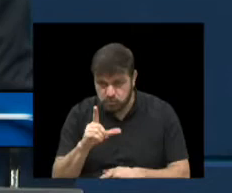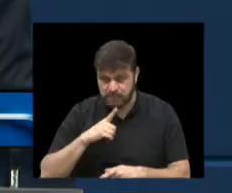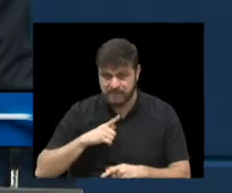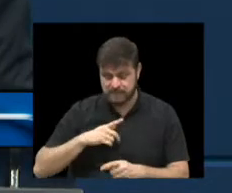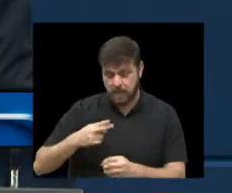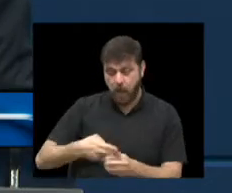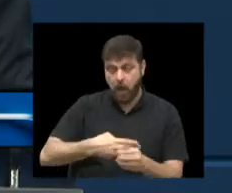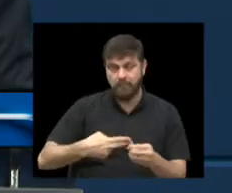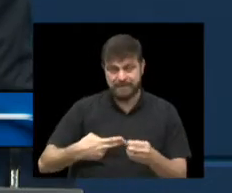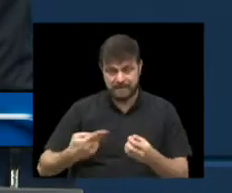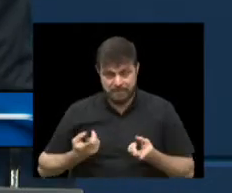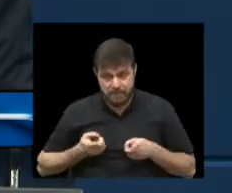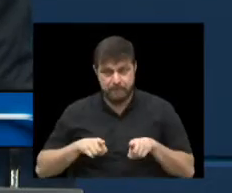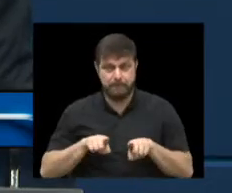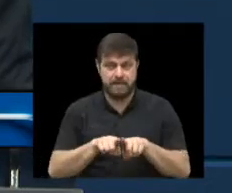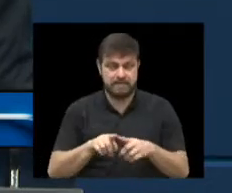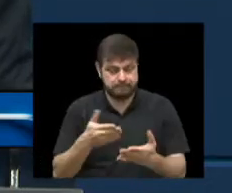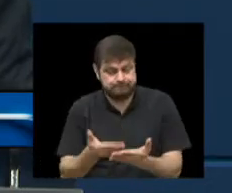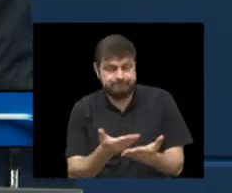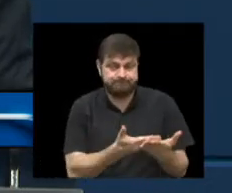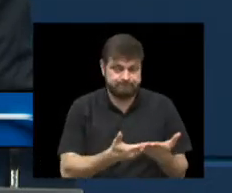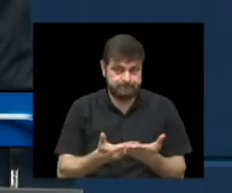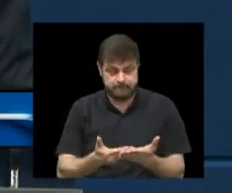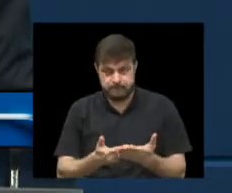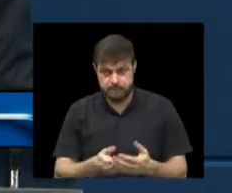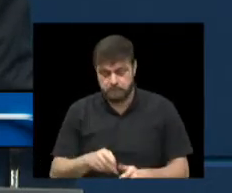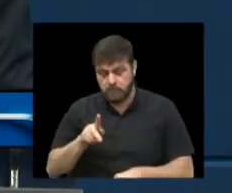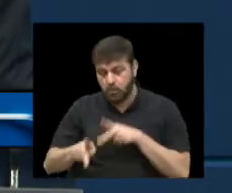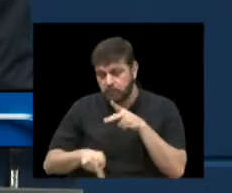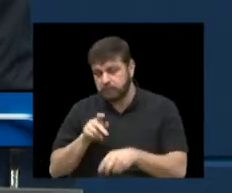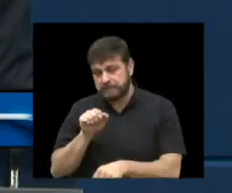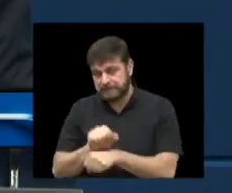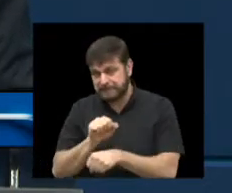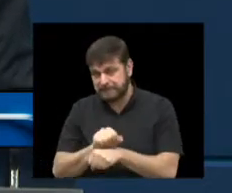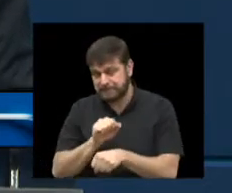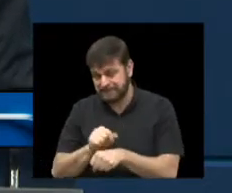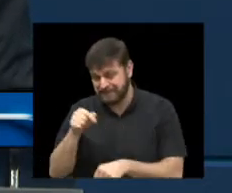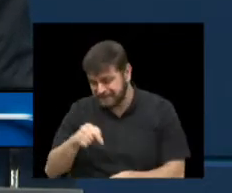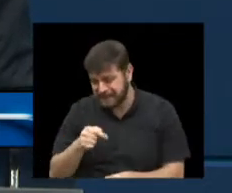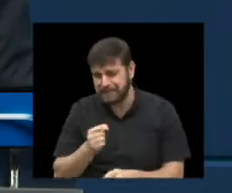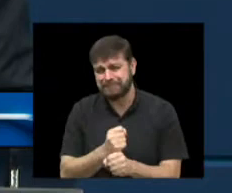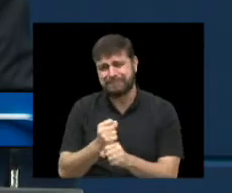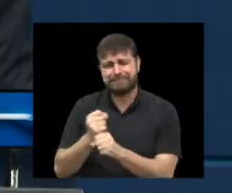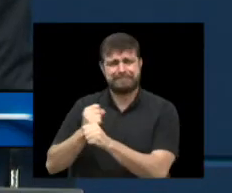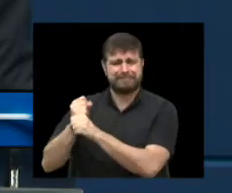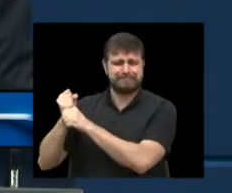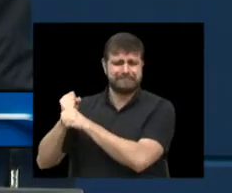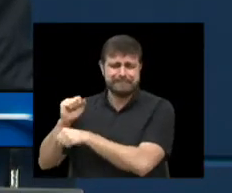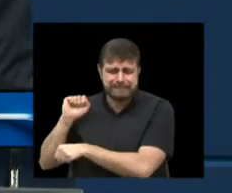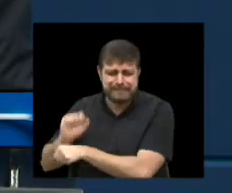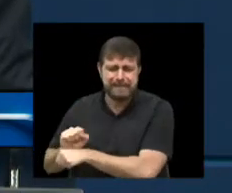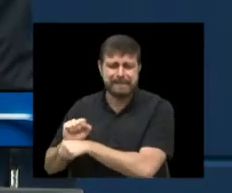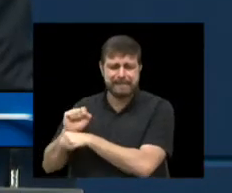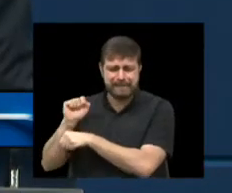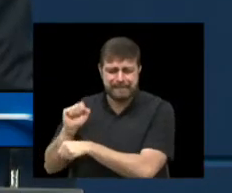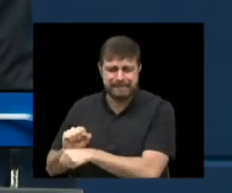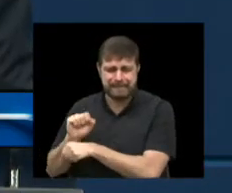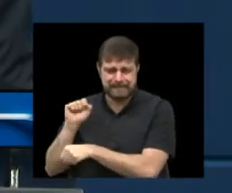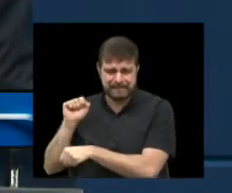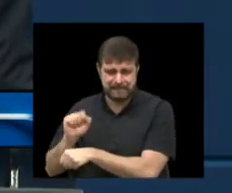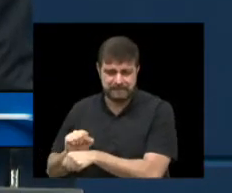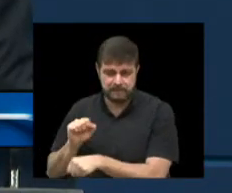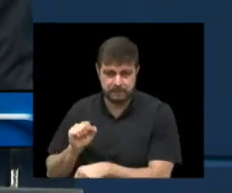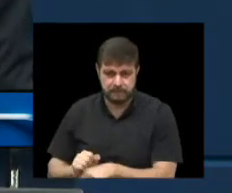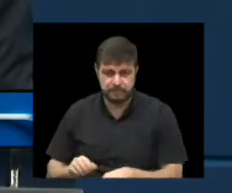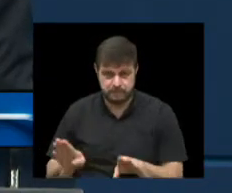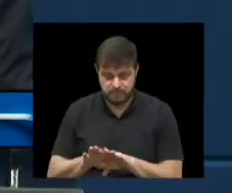pronta e a população aguarda aquele pronto atendimento há muitos anos. Outro assunto, porém, ainda